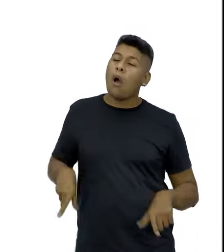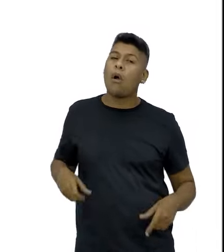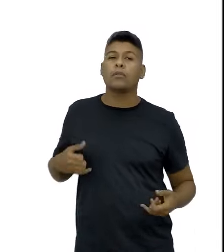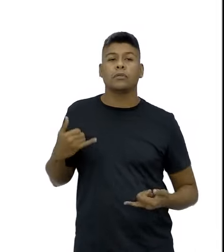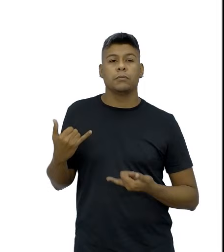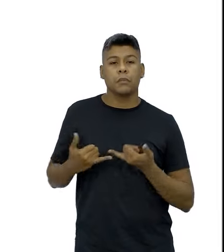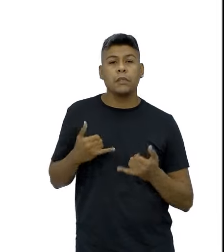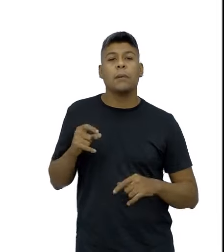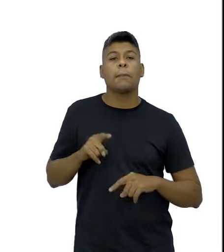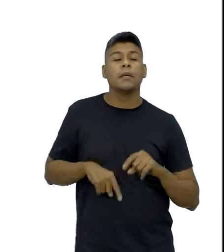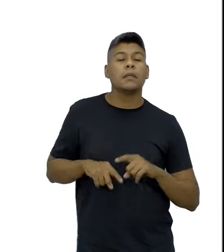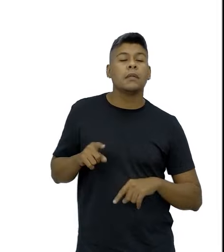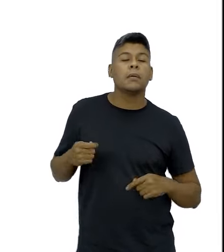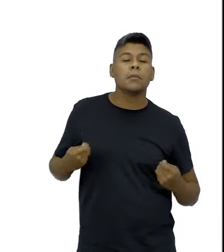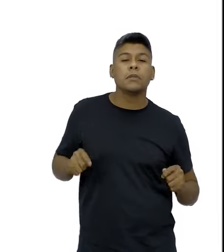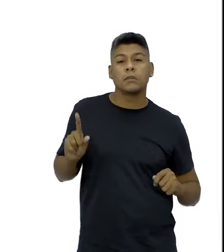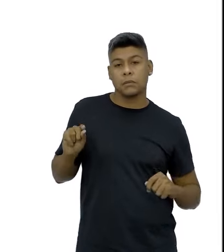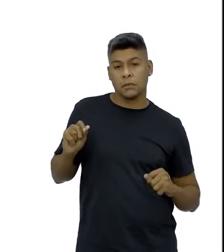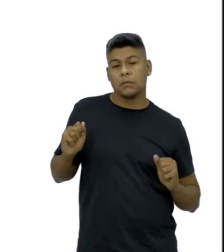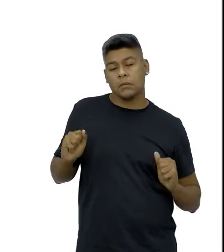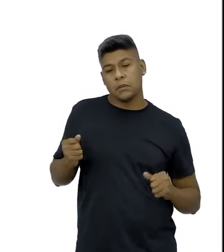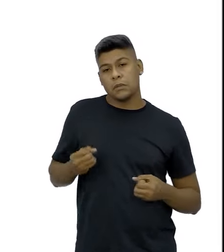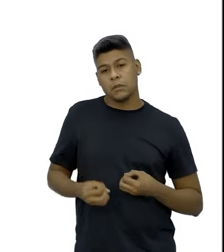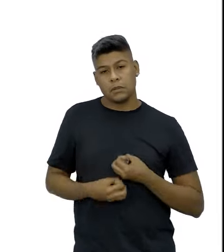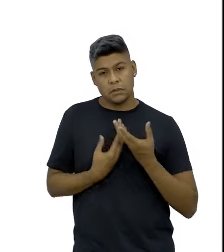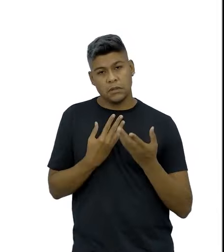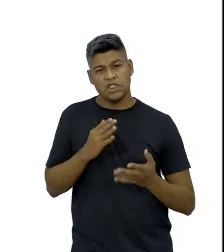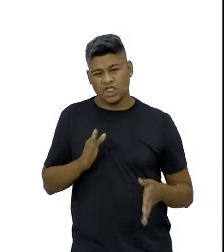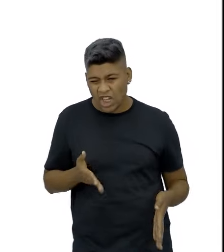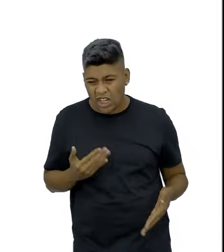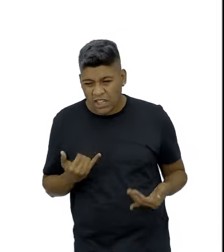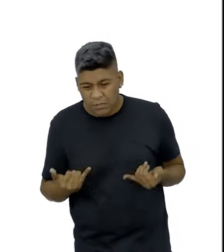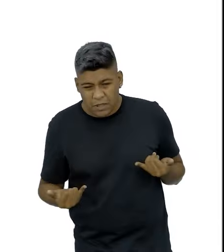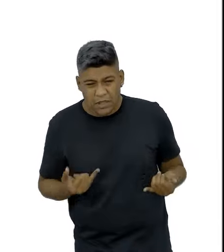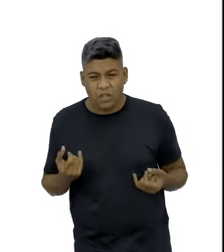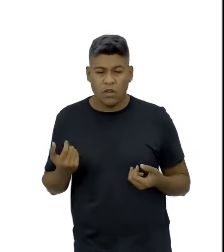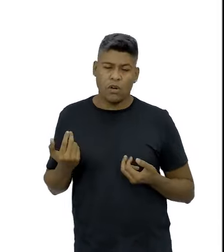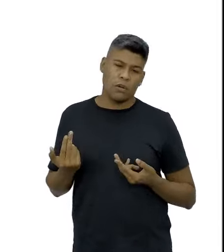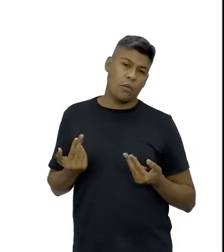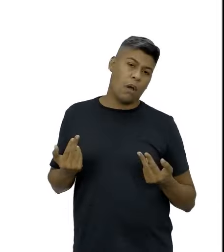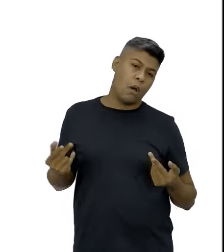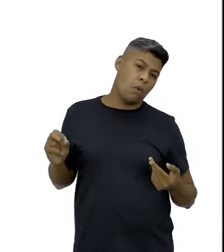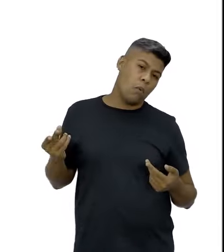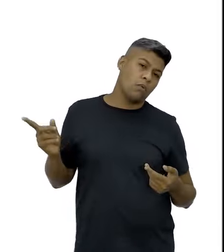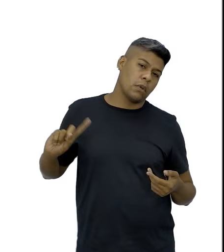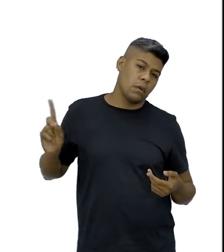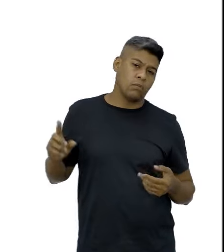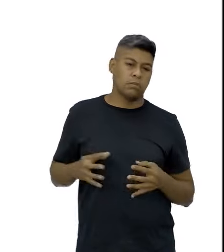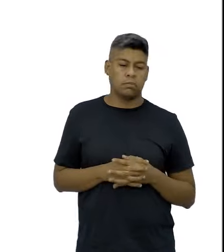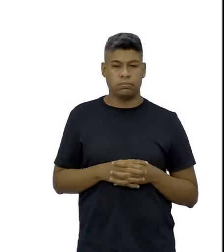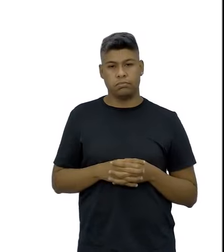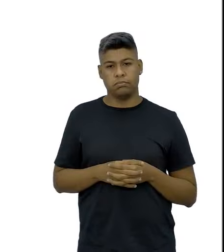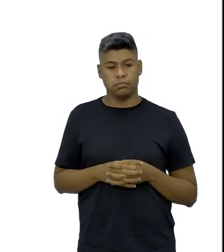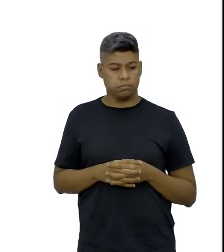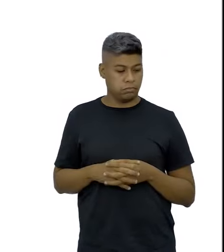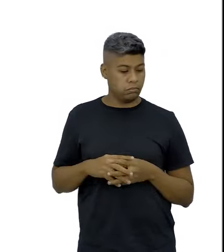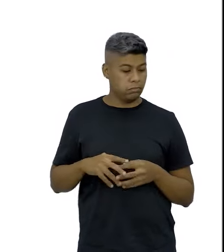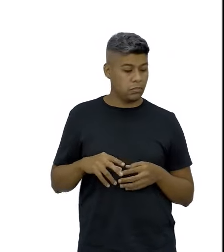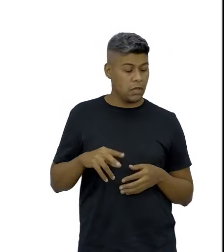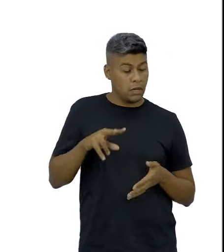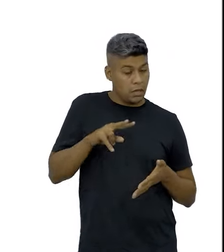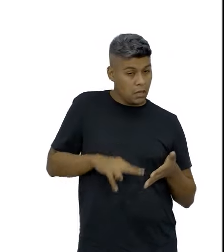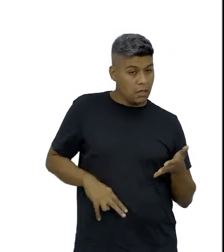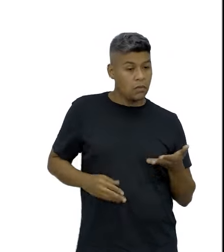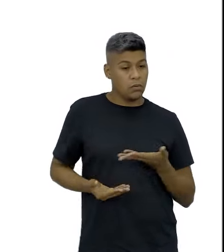de que precisarão, podem mesmo dizer se já brincaram com algo semelhante. Outro ponto, a leitura